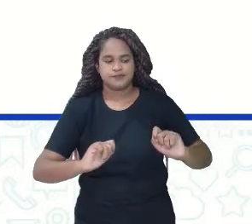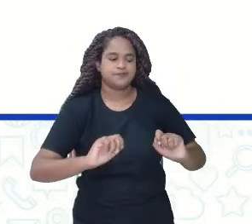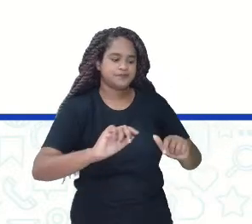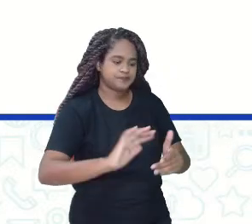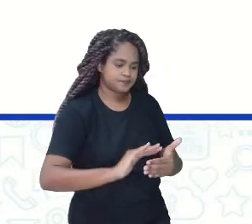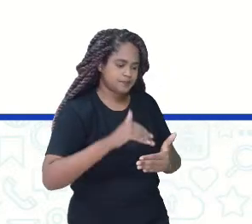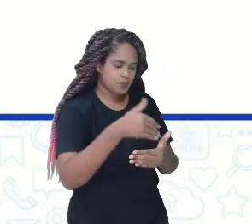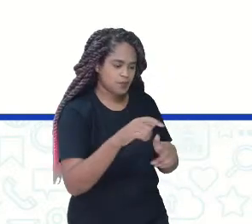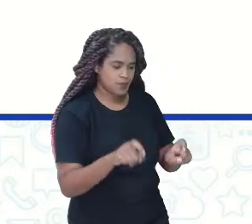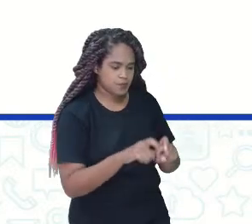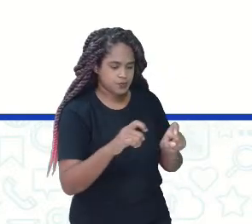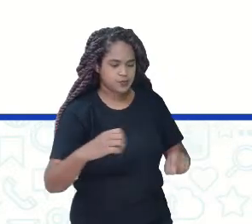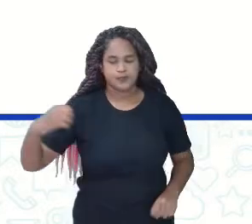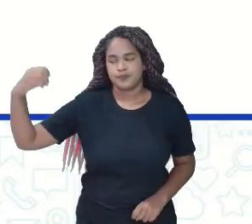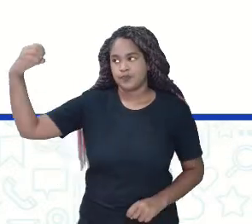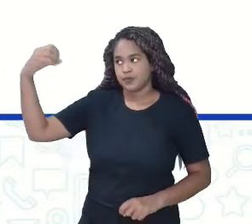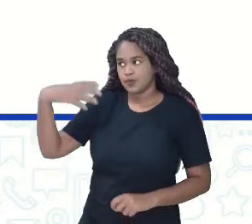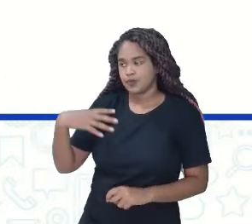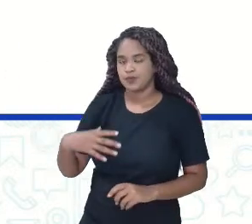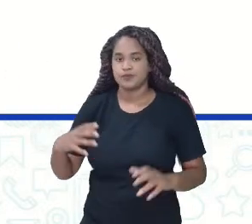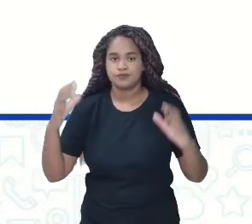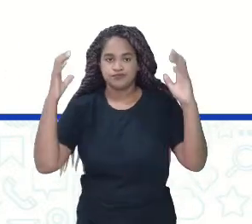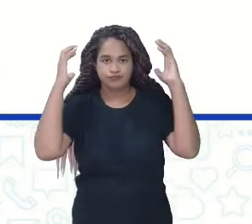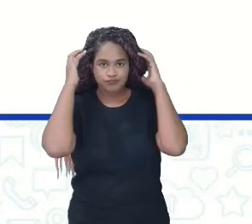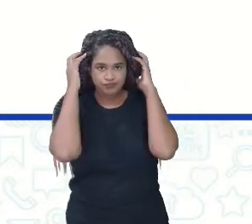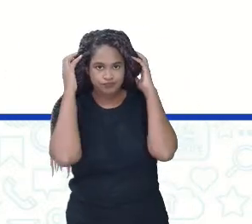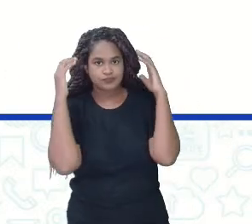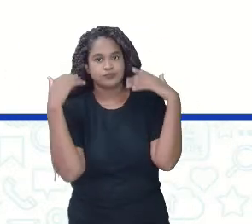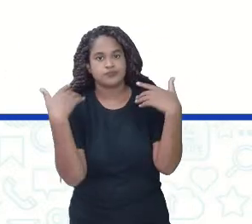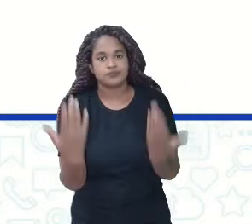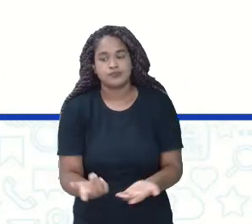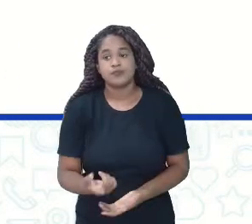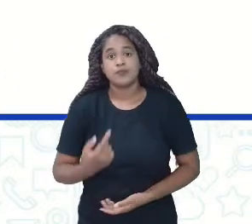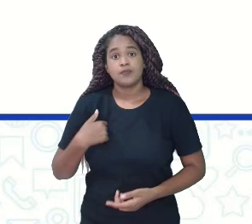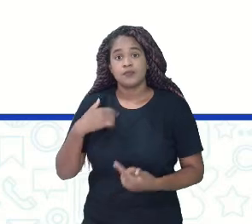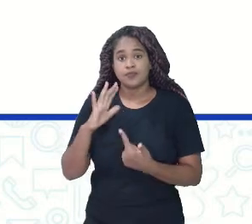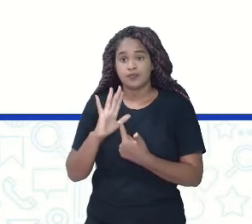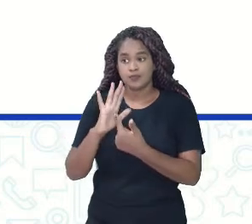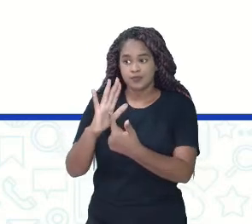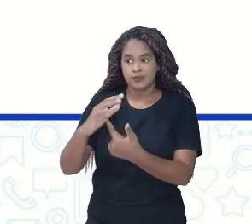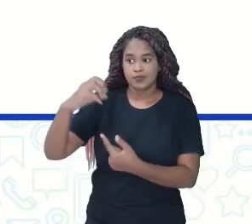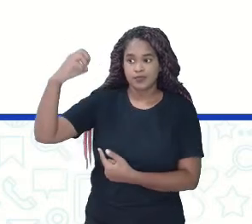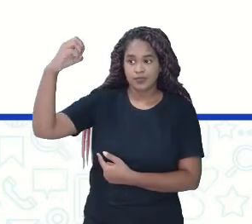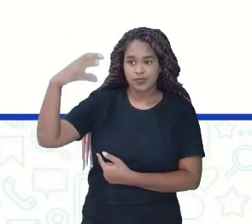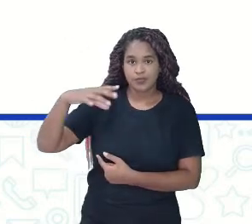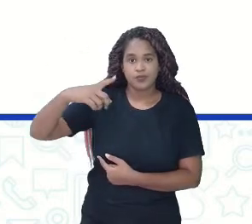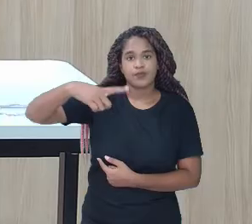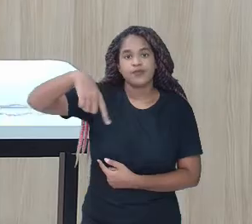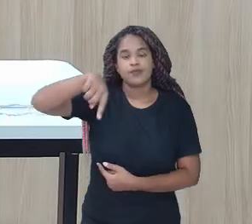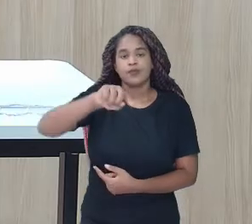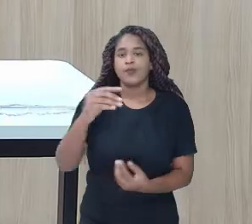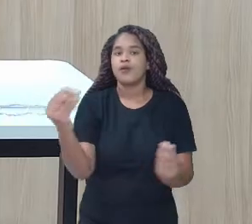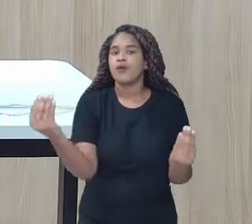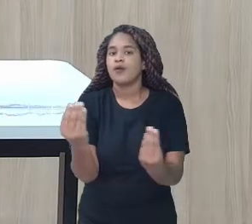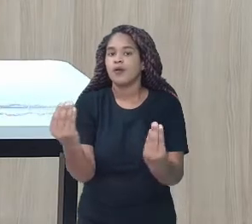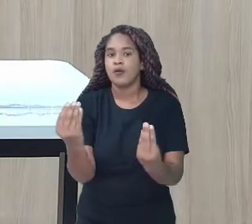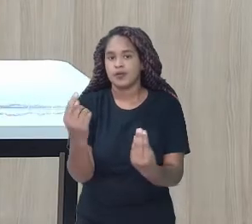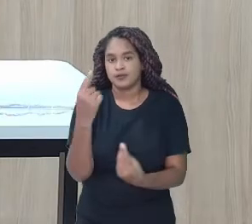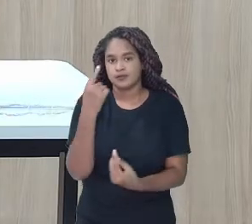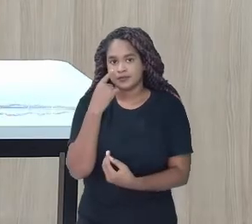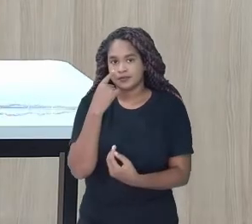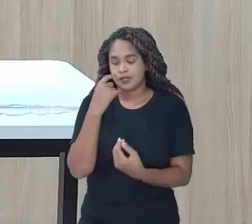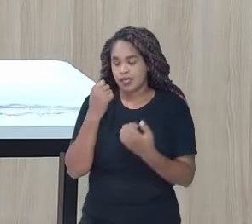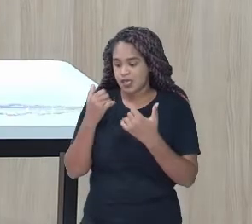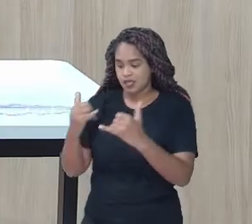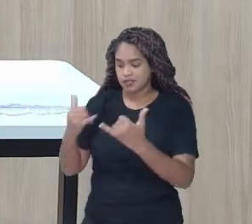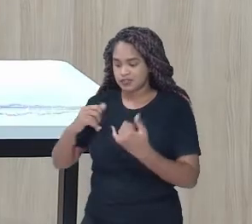computadores, lâmpadas, caixas de som. Então, eu trouxe uma lâmpada para vocês para mostrar como ela transforma